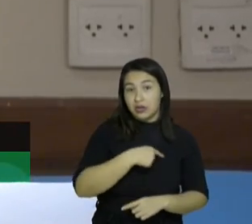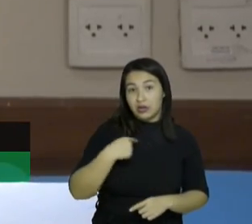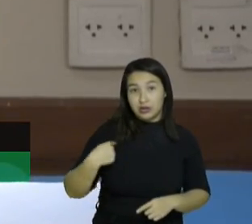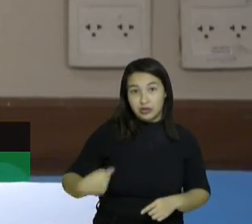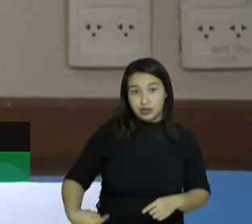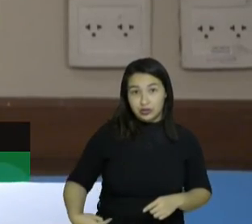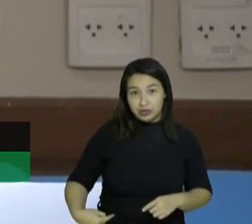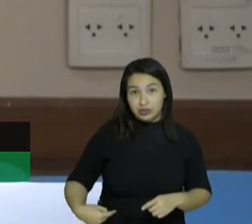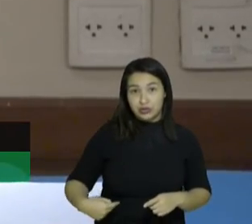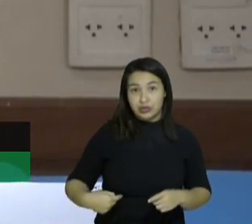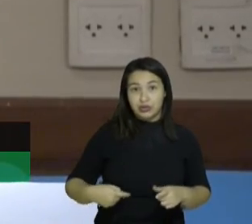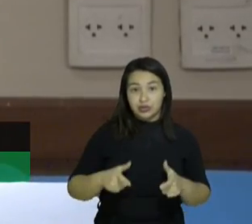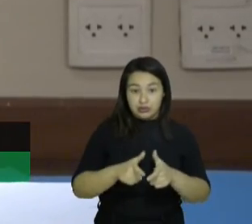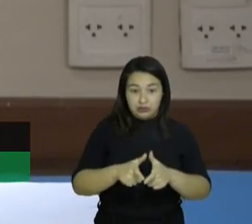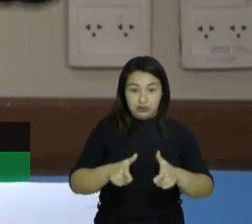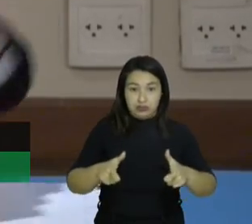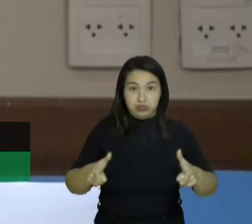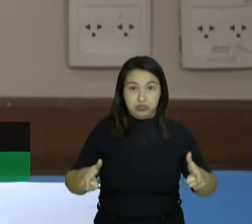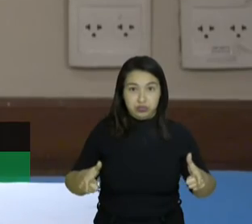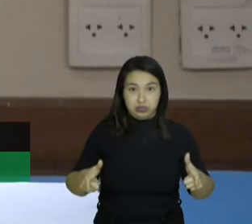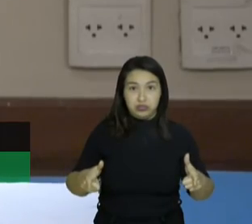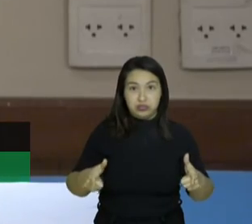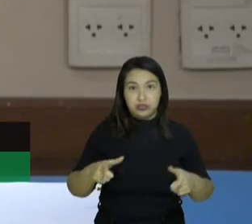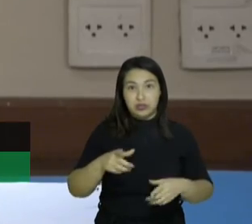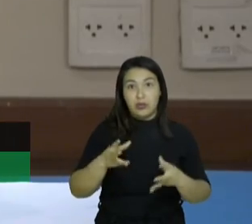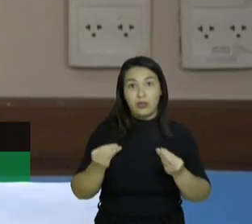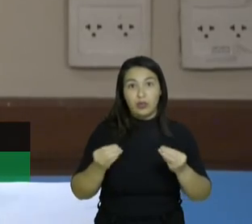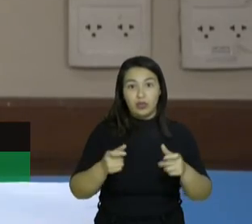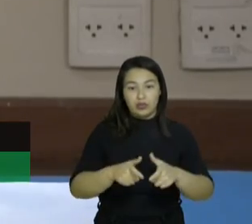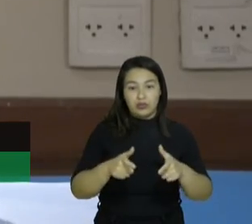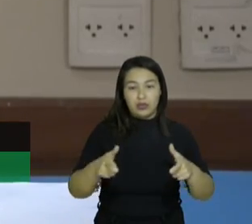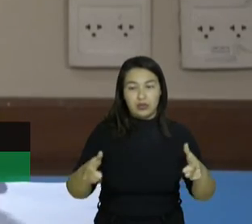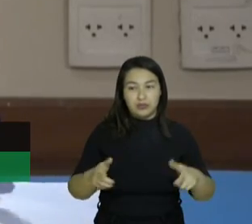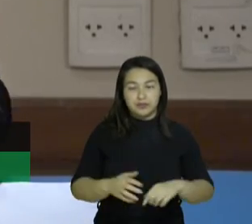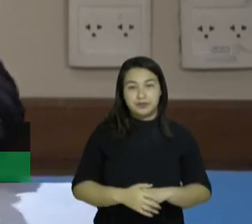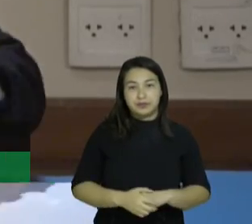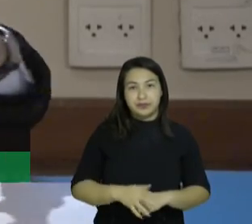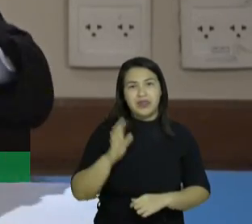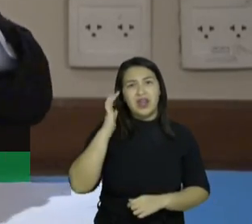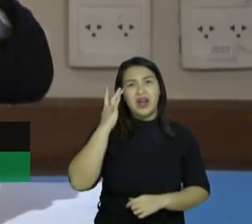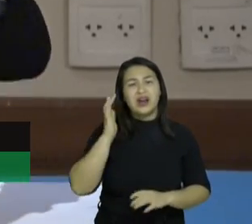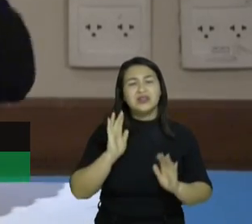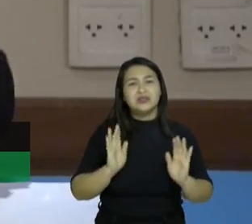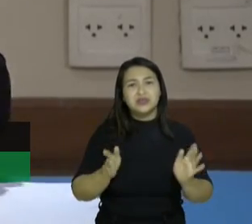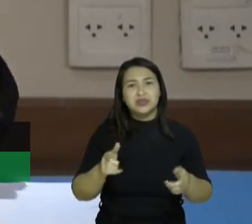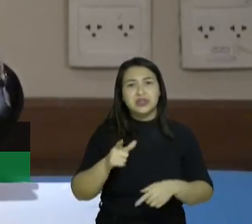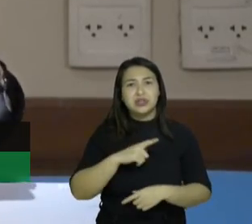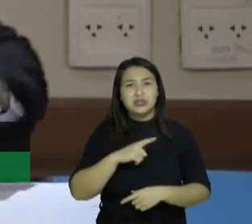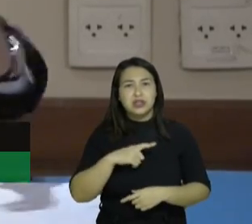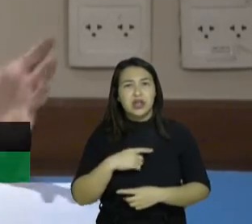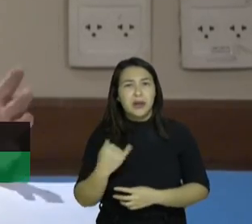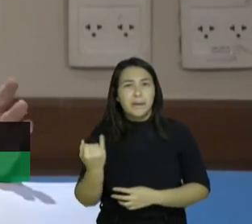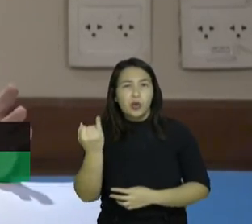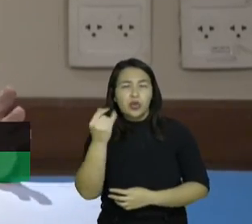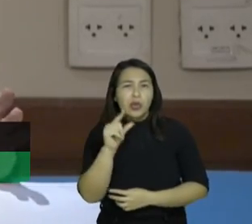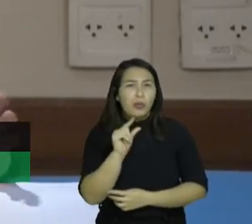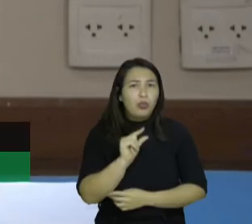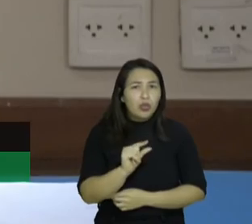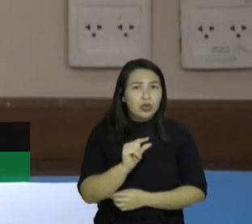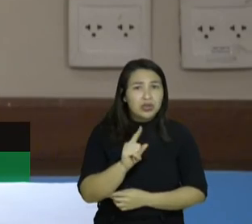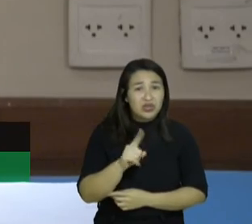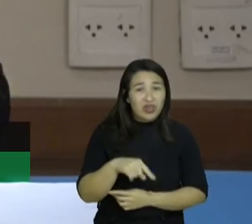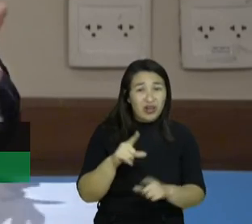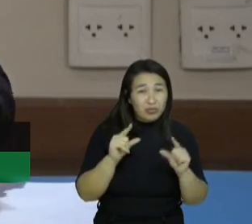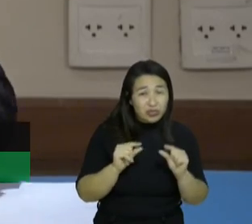como foi colocado aqui o os mapas né do crescimento da da paa exportadora chinesa Então eu acho que a gente já trabalha com uma importância um pouco menor não que ela seja pequena